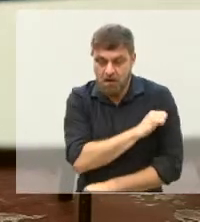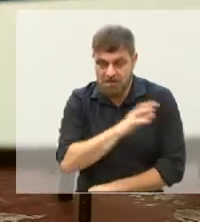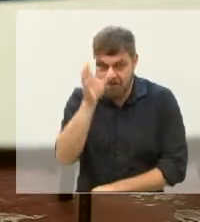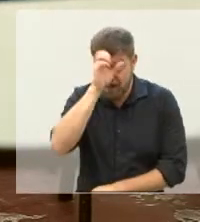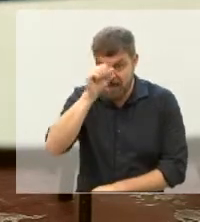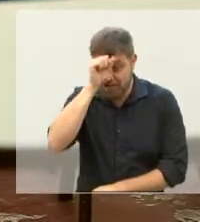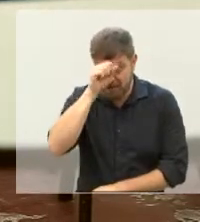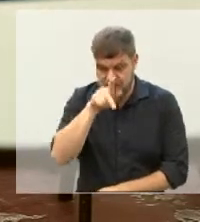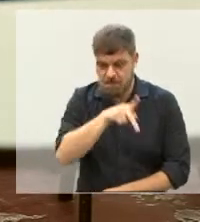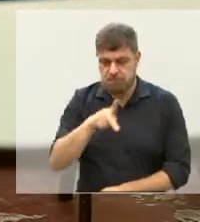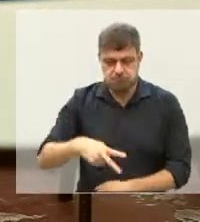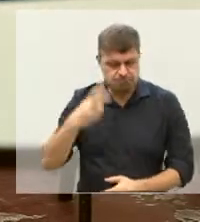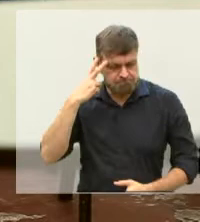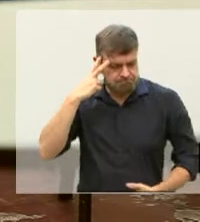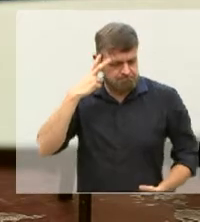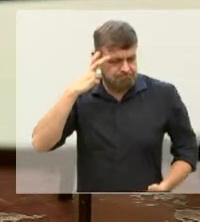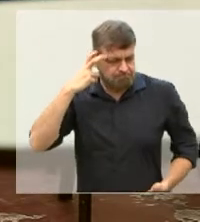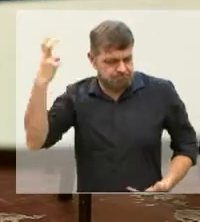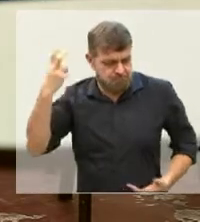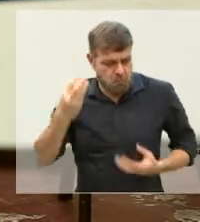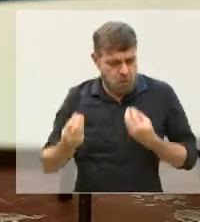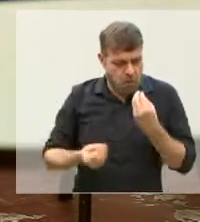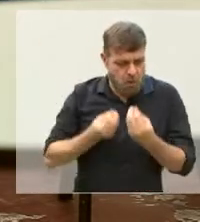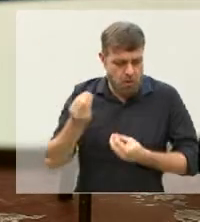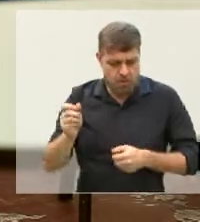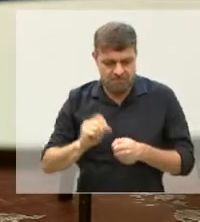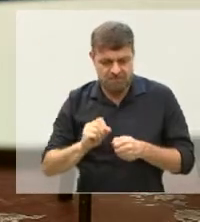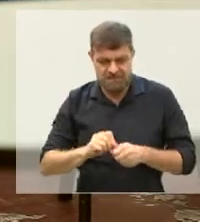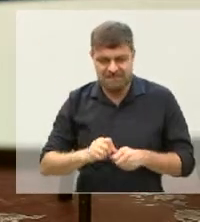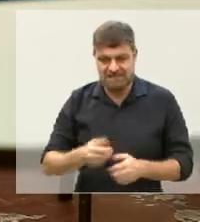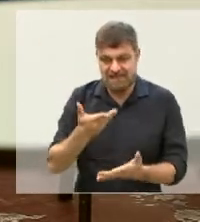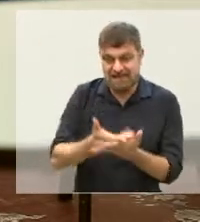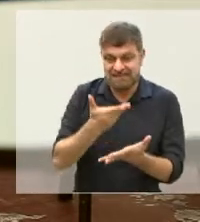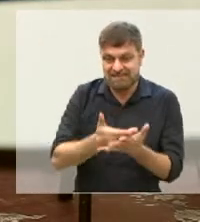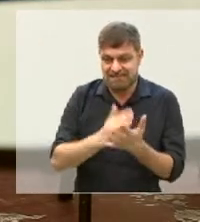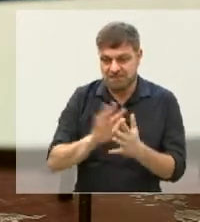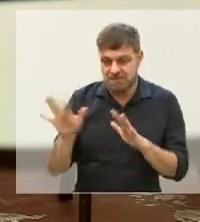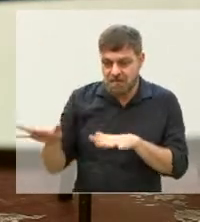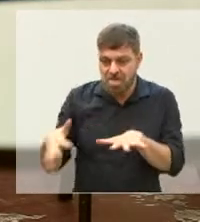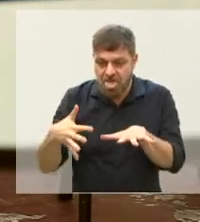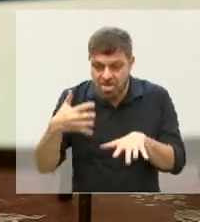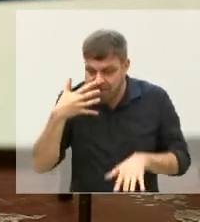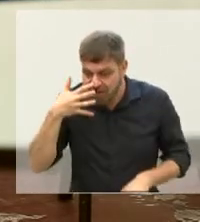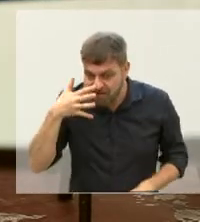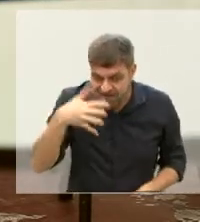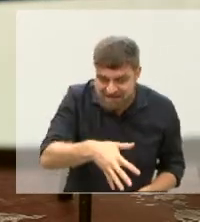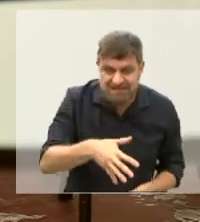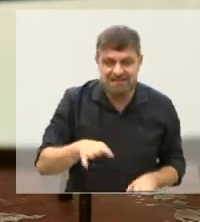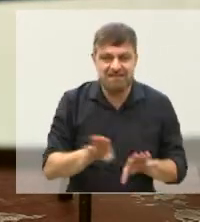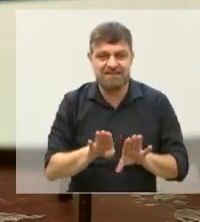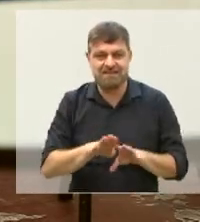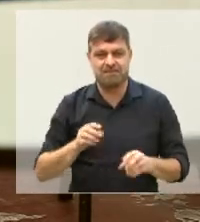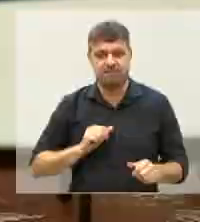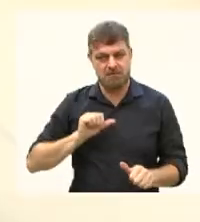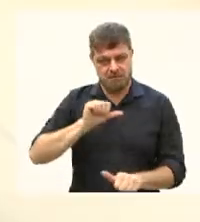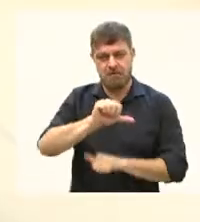professor tem que ser criativo, né, Elson? Como tornar uma aula atraente? Então, houve uma